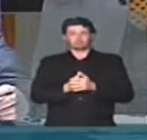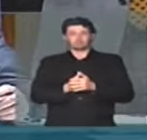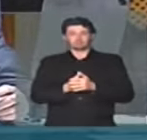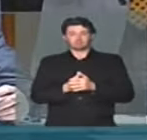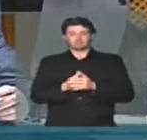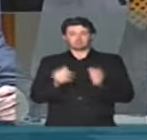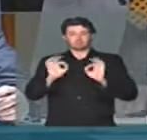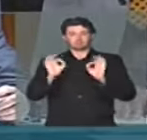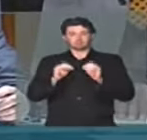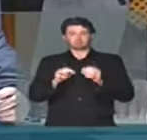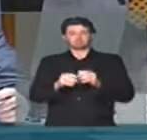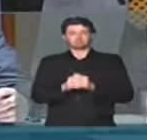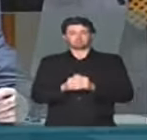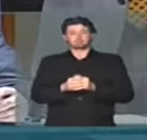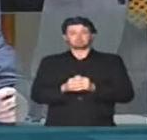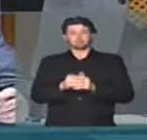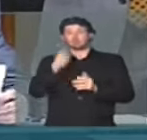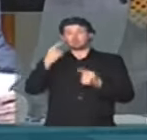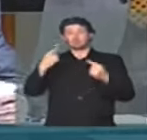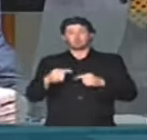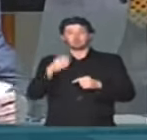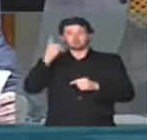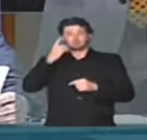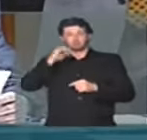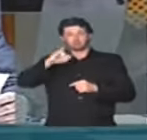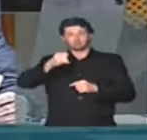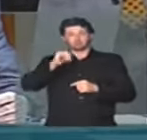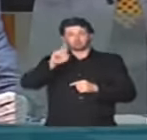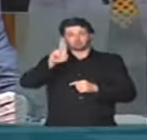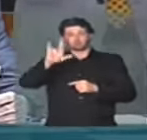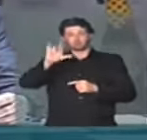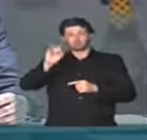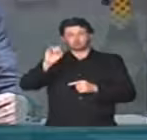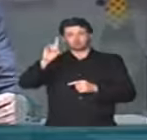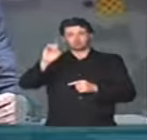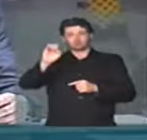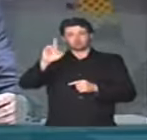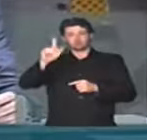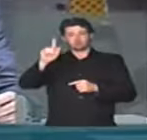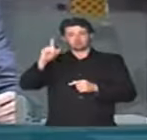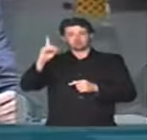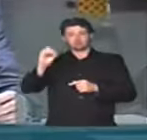emenda aglutinativa número 29. Para falar contrário, deputado Júlio Delgado.